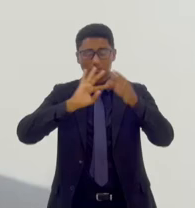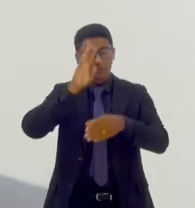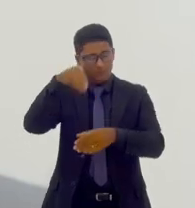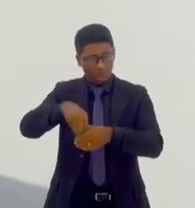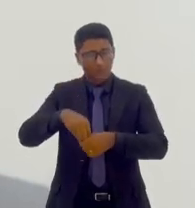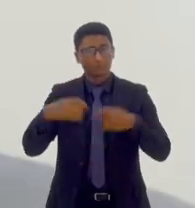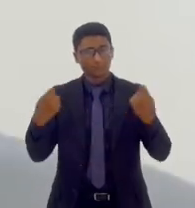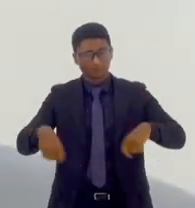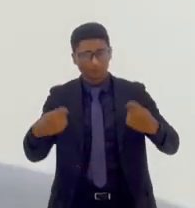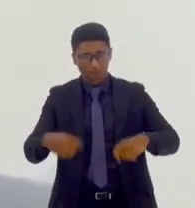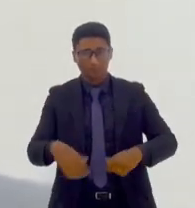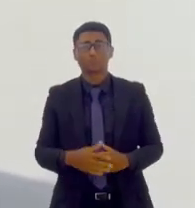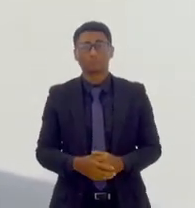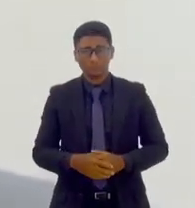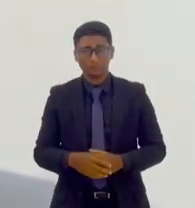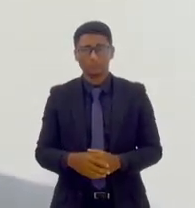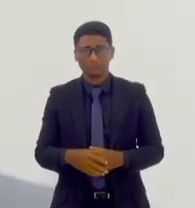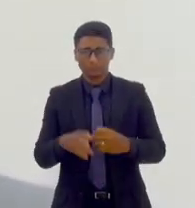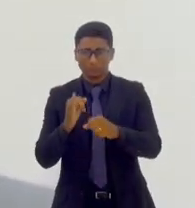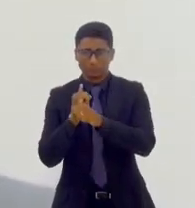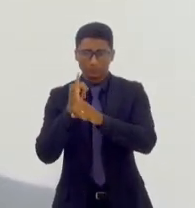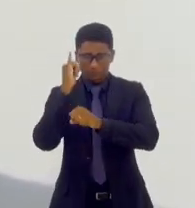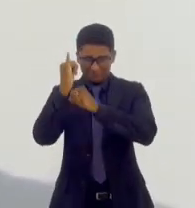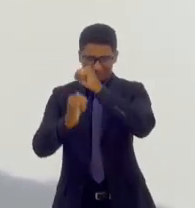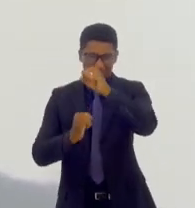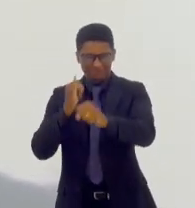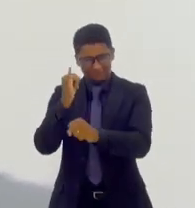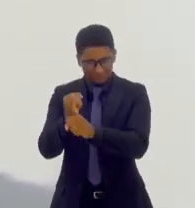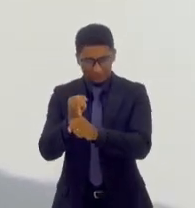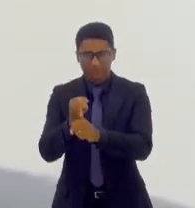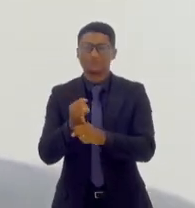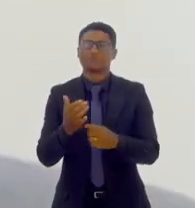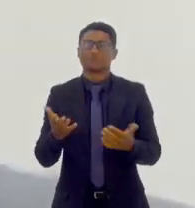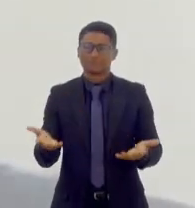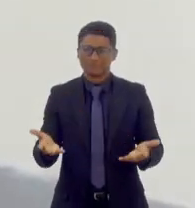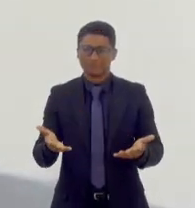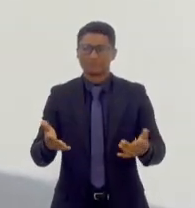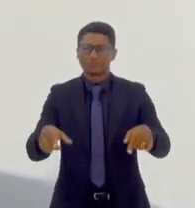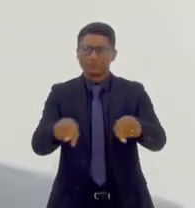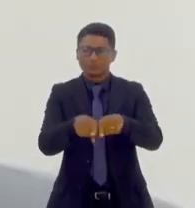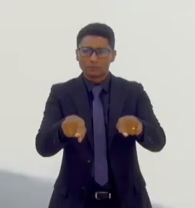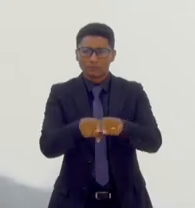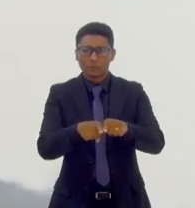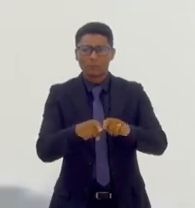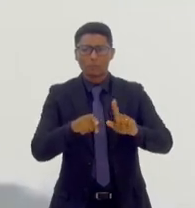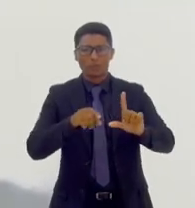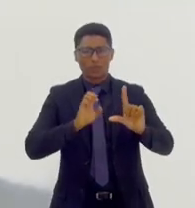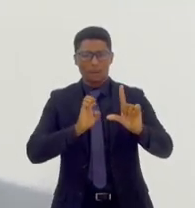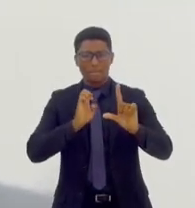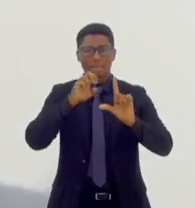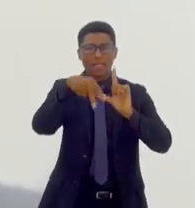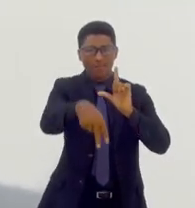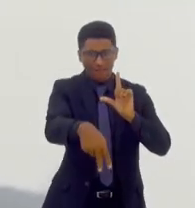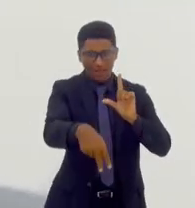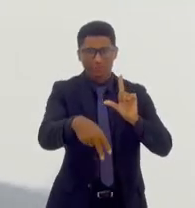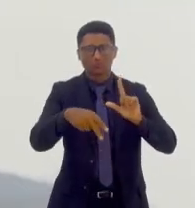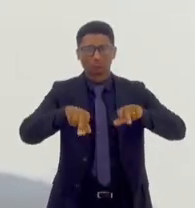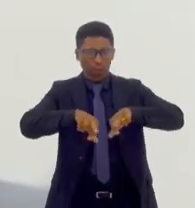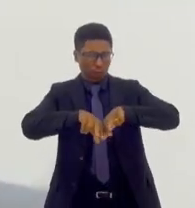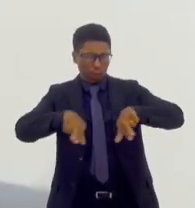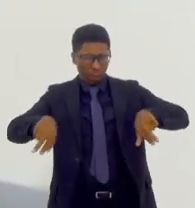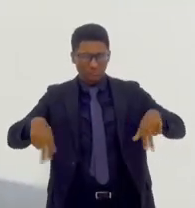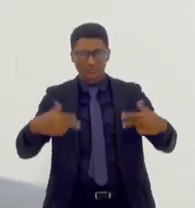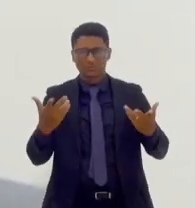mundo virtual, nesse mundo que passa pela internet, pelo metaverso, por essas